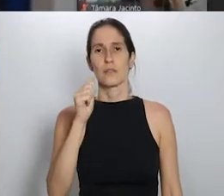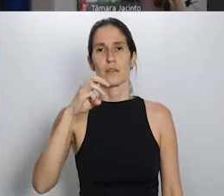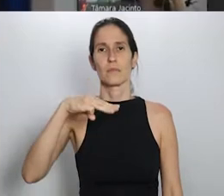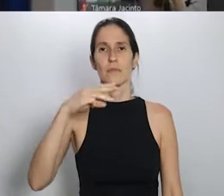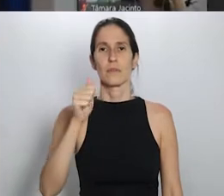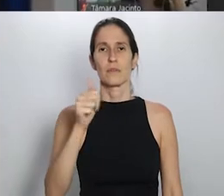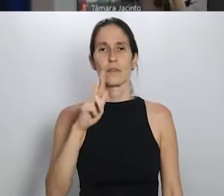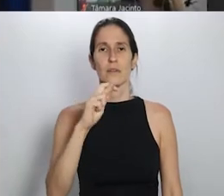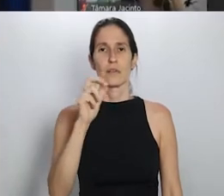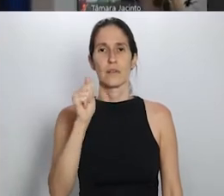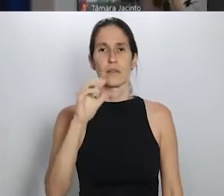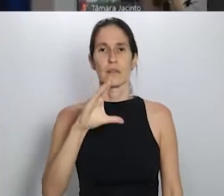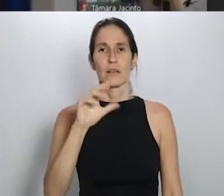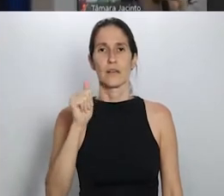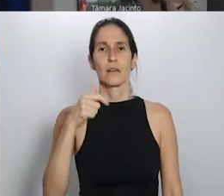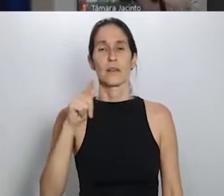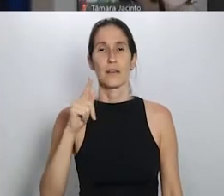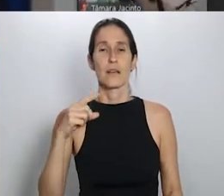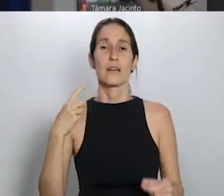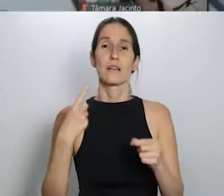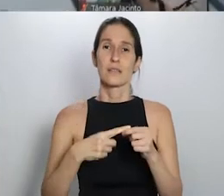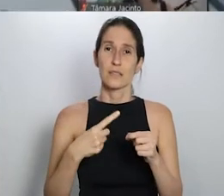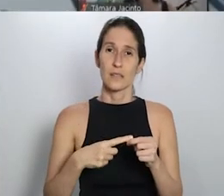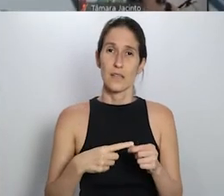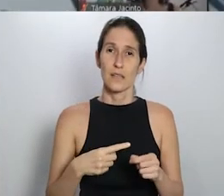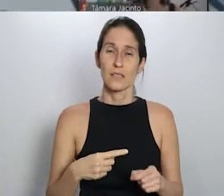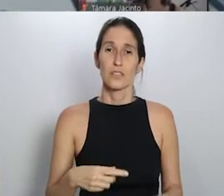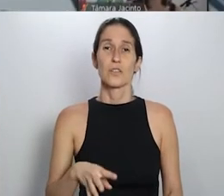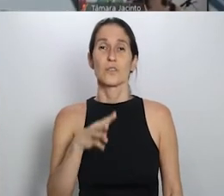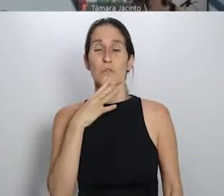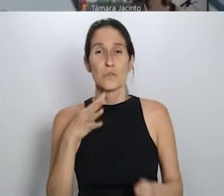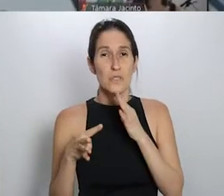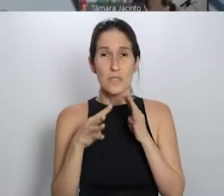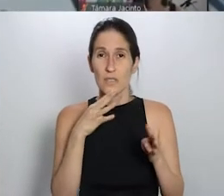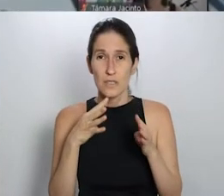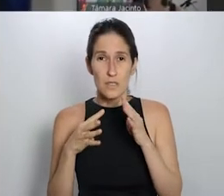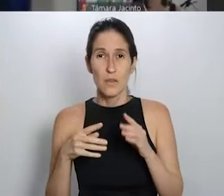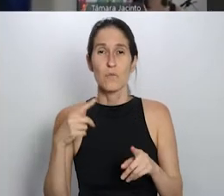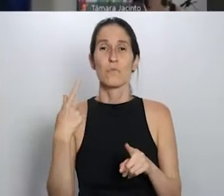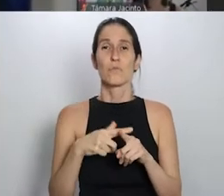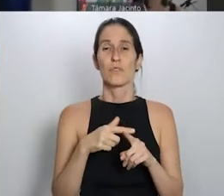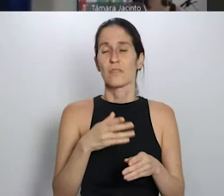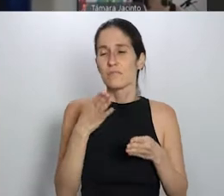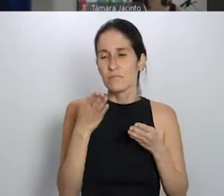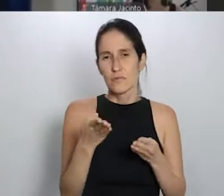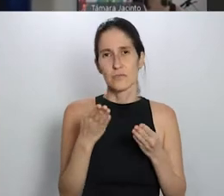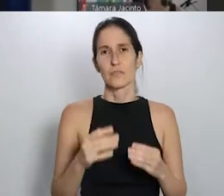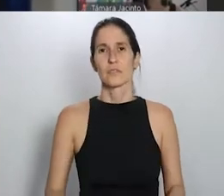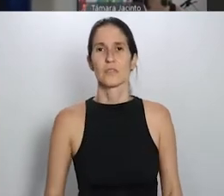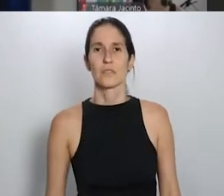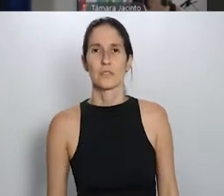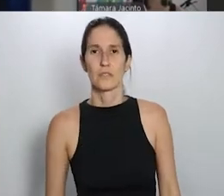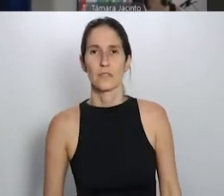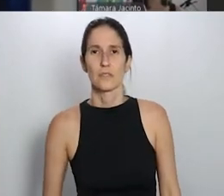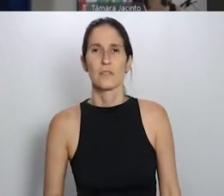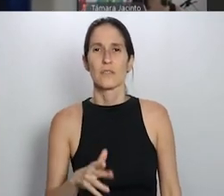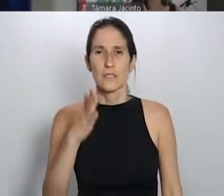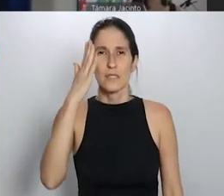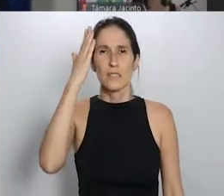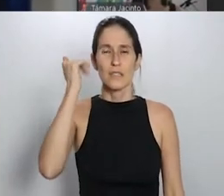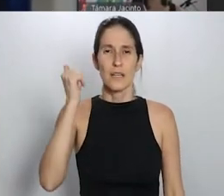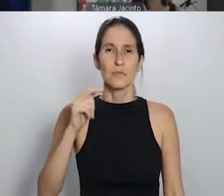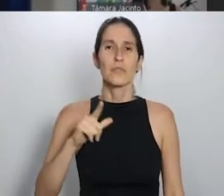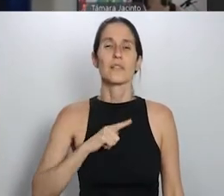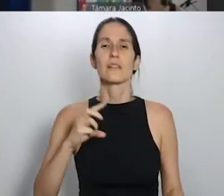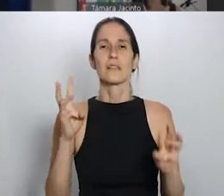não é? E Itamaracá é muito conhecida por conta de Lia. Tem gente que a turma só sabe que é um lugar onde mora